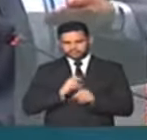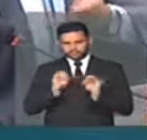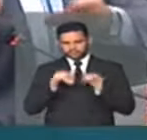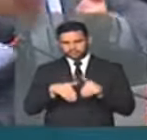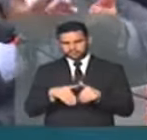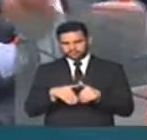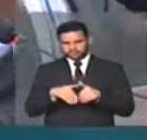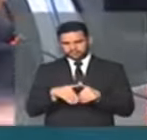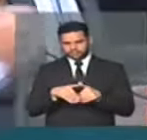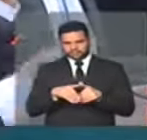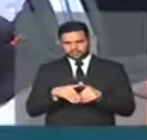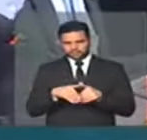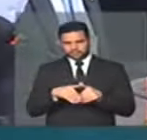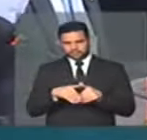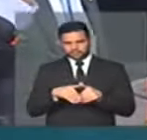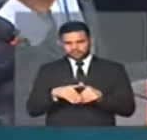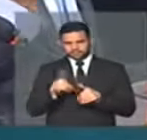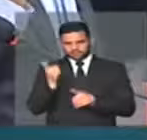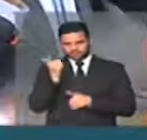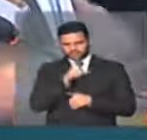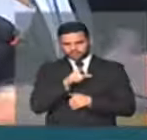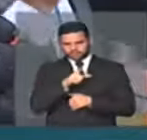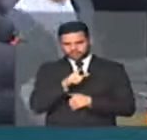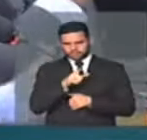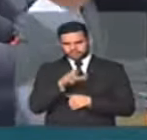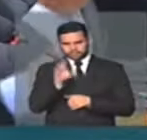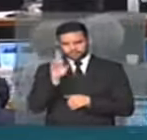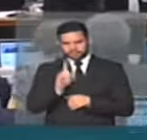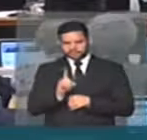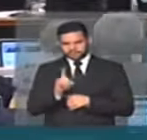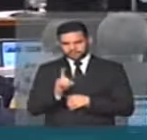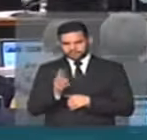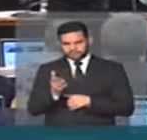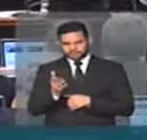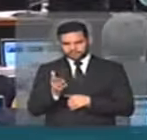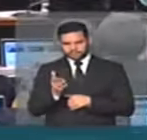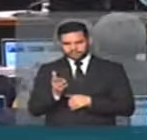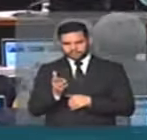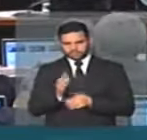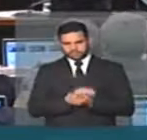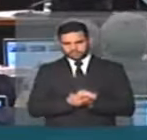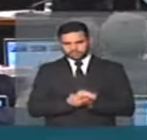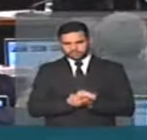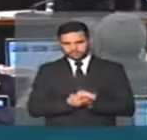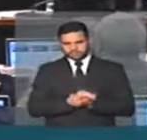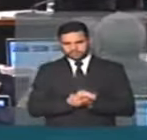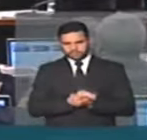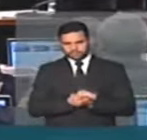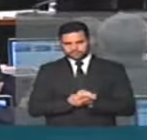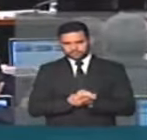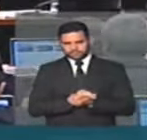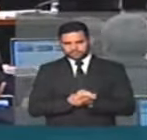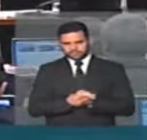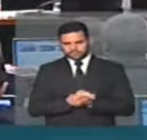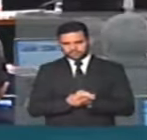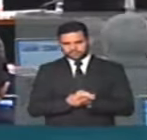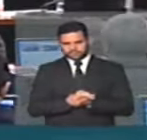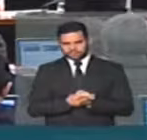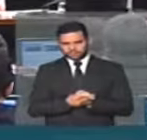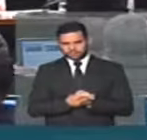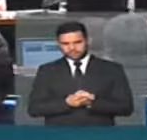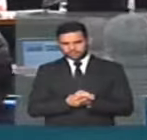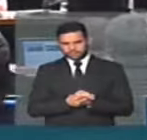para concluir. Para concluir. Garanta, presidente. Para concluir. Garanto o meu direito de Estou conclusão. Garantindo o tempo de vocês está passando. Presidente, garantiu o tempo do